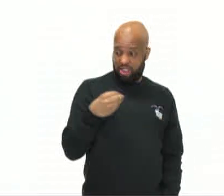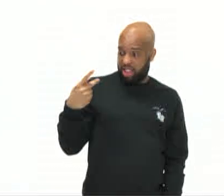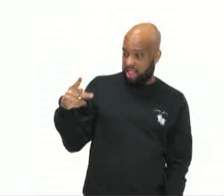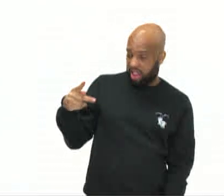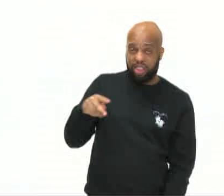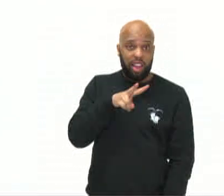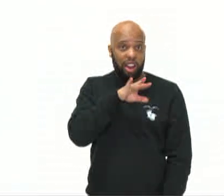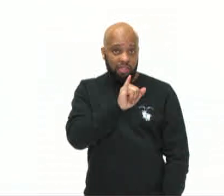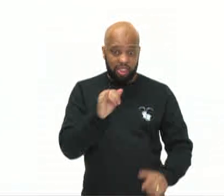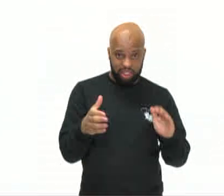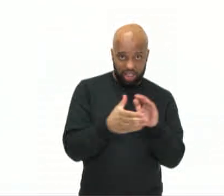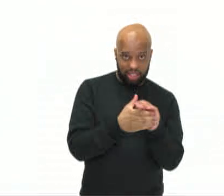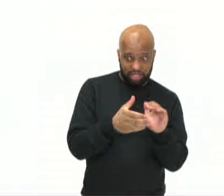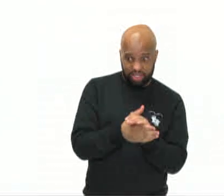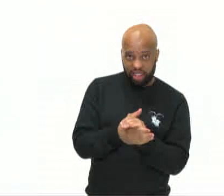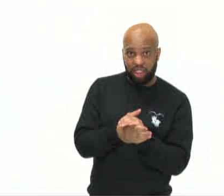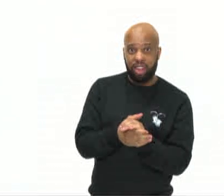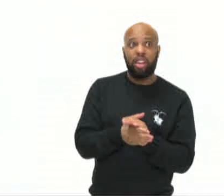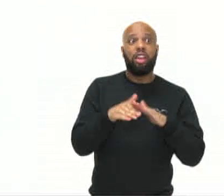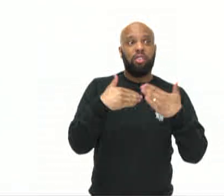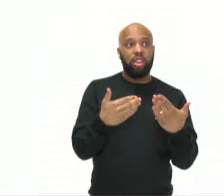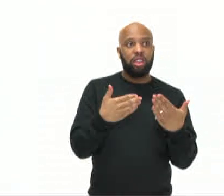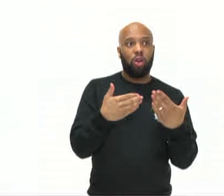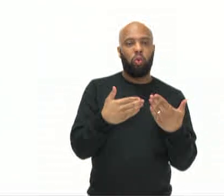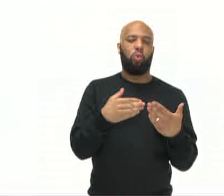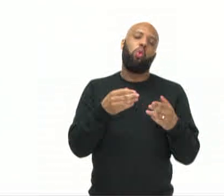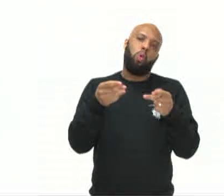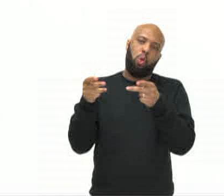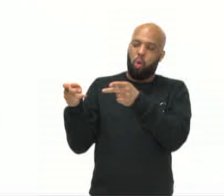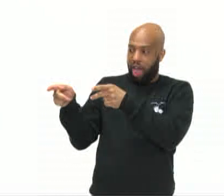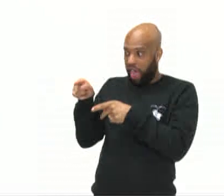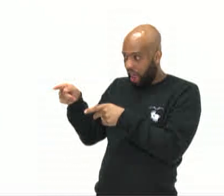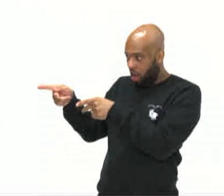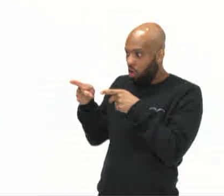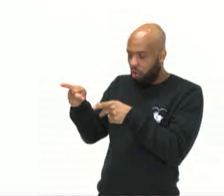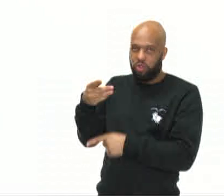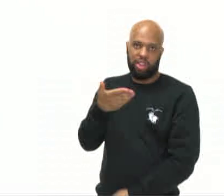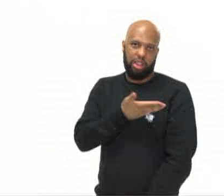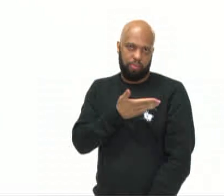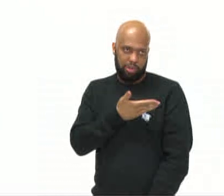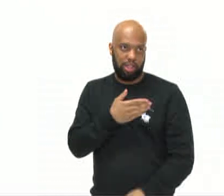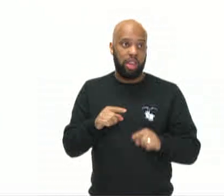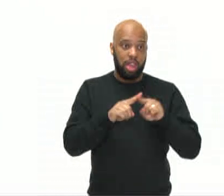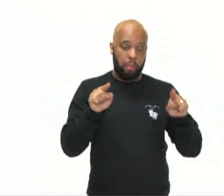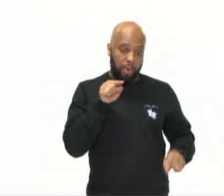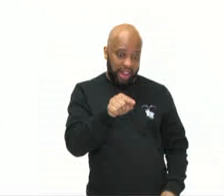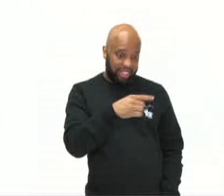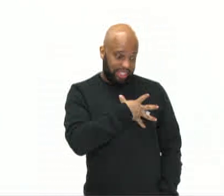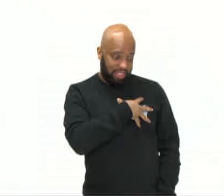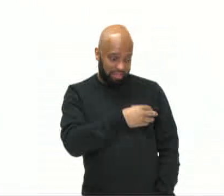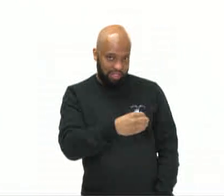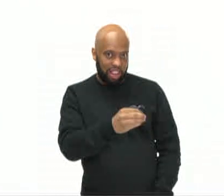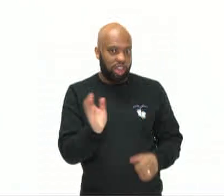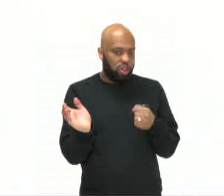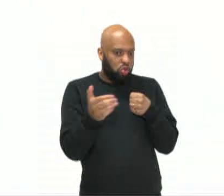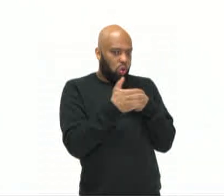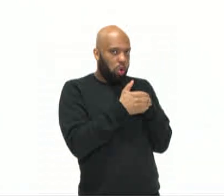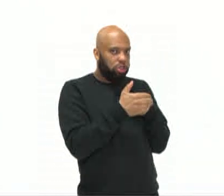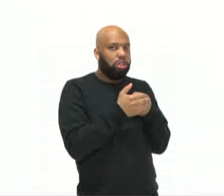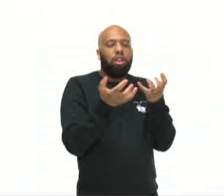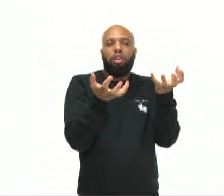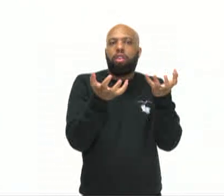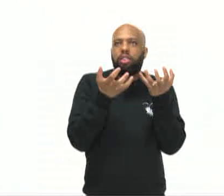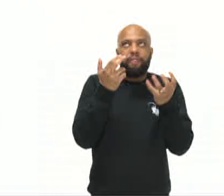se casar e Donna convida suas melhores amigas. Mas Sophie, que secretamente sonha